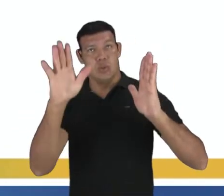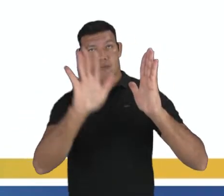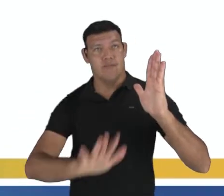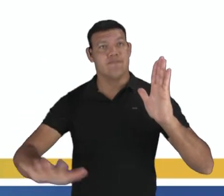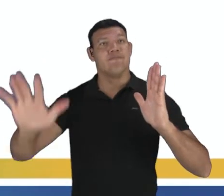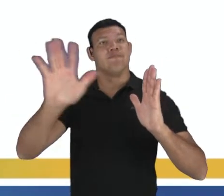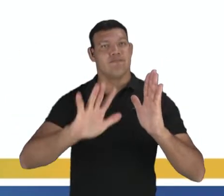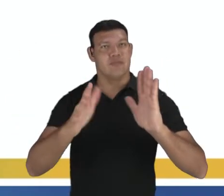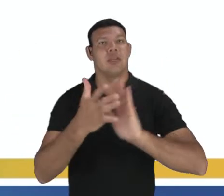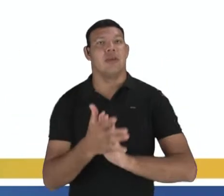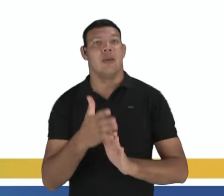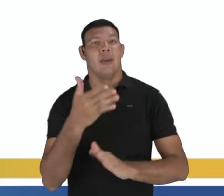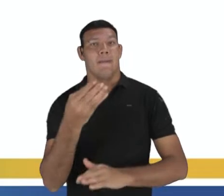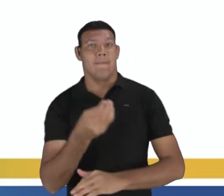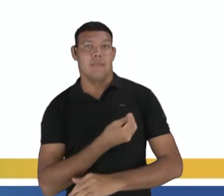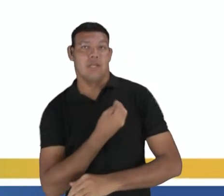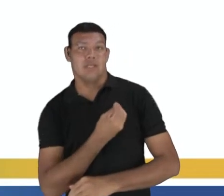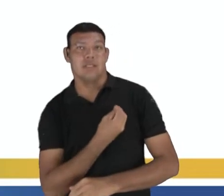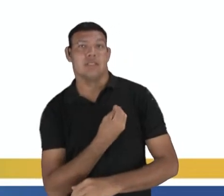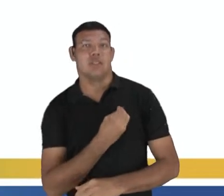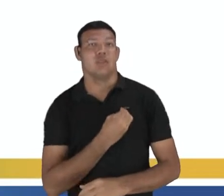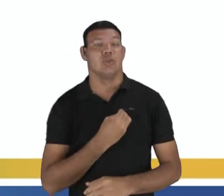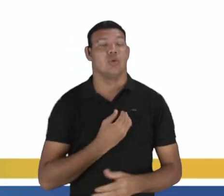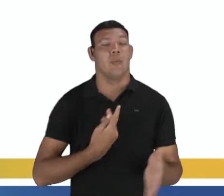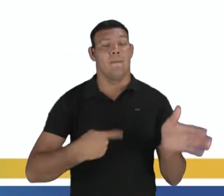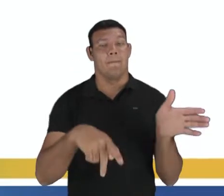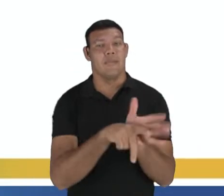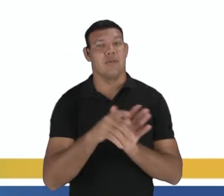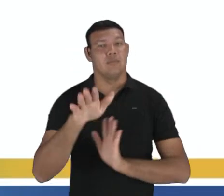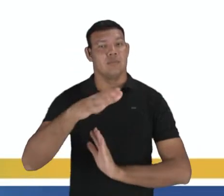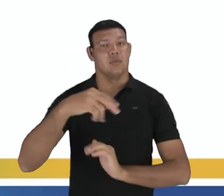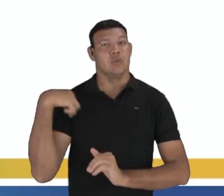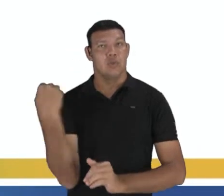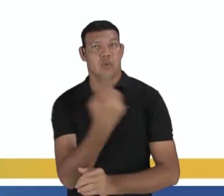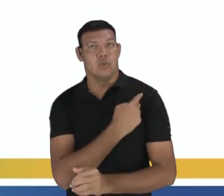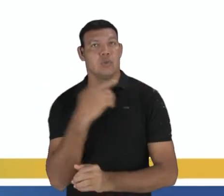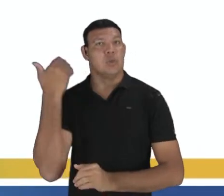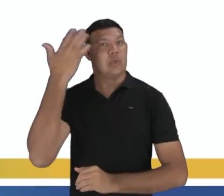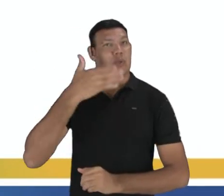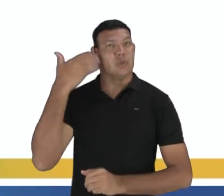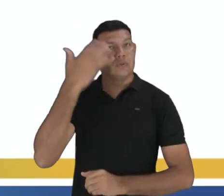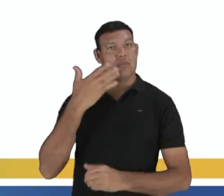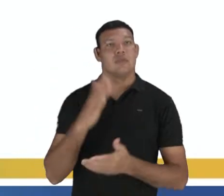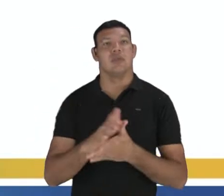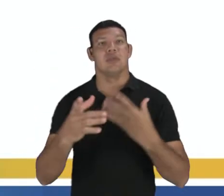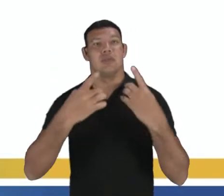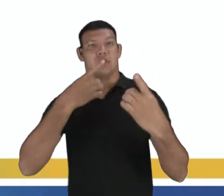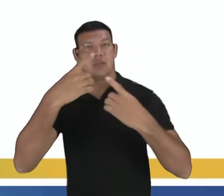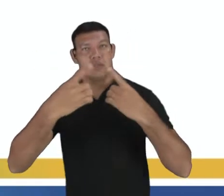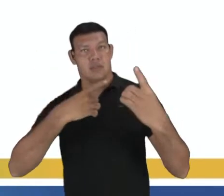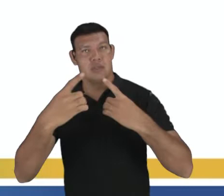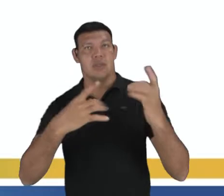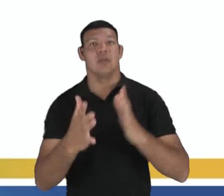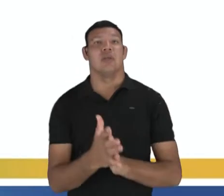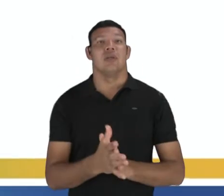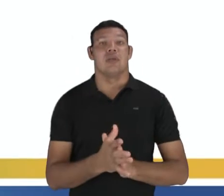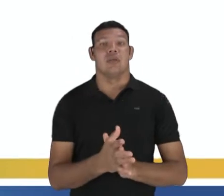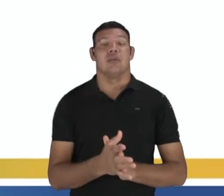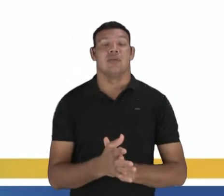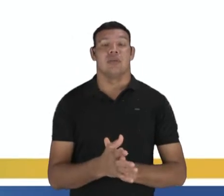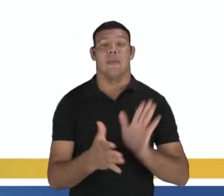nossos discursos, do dialogismo tal como postulado por Bakhtin e da